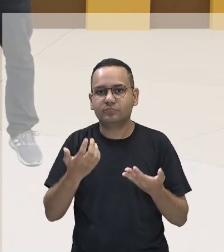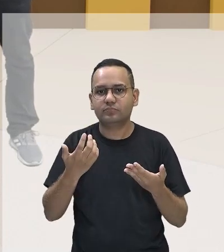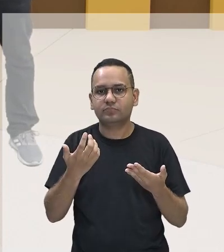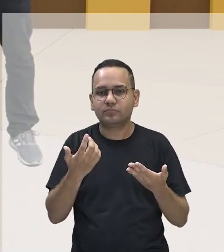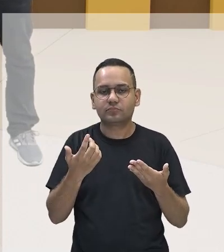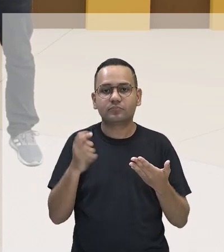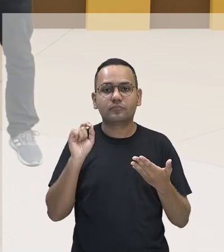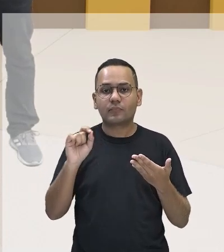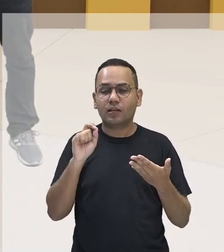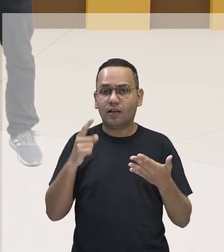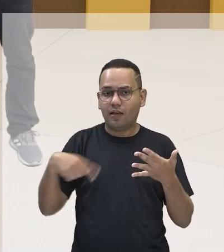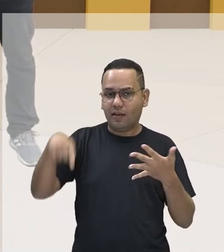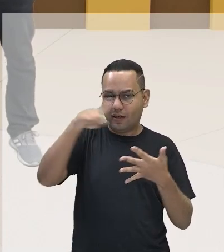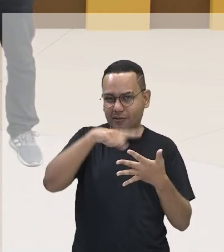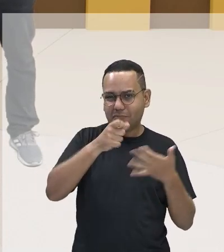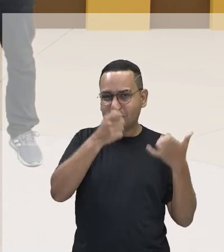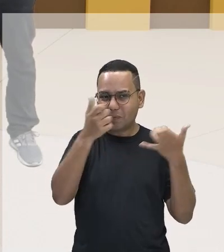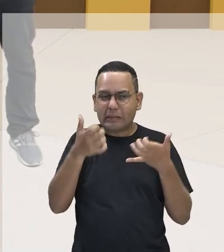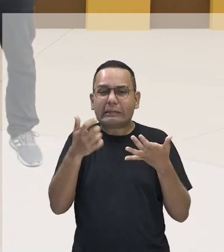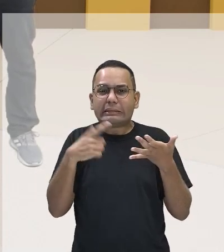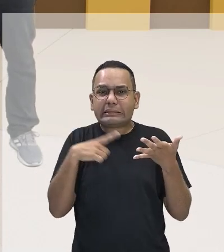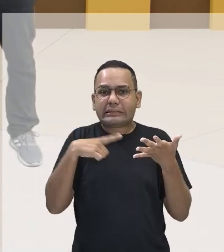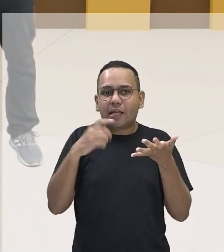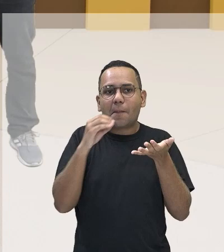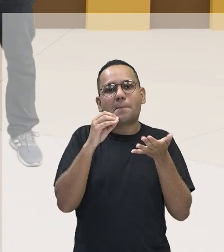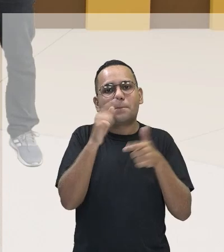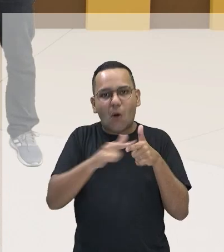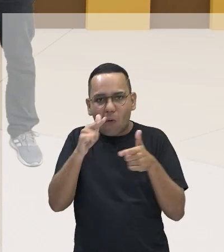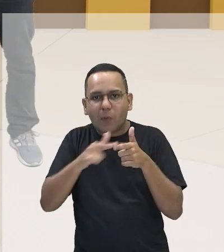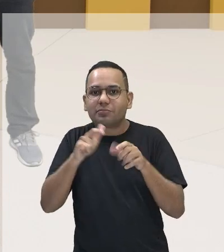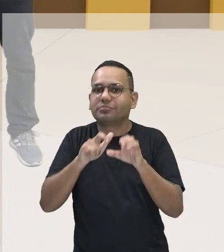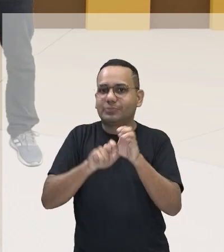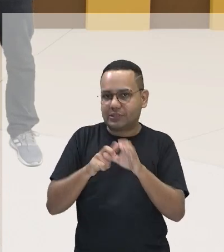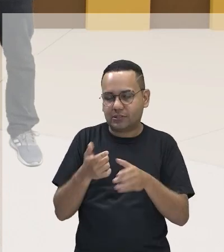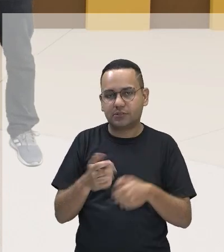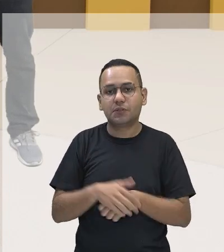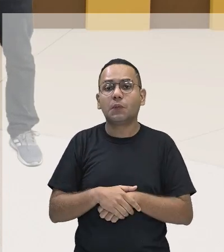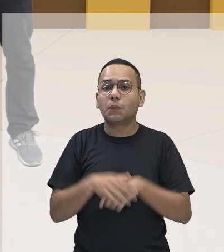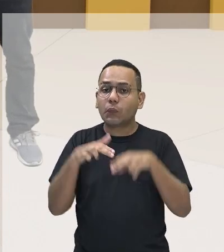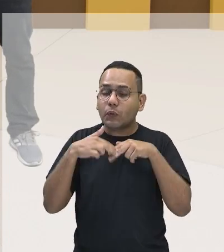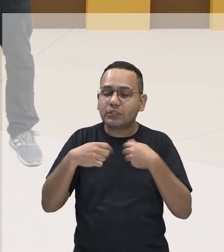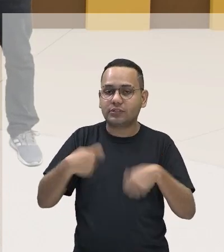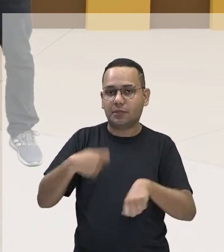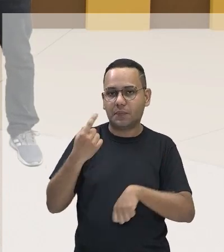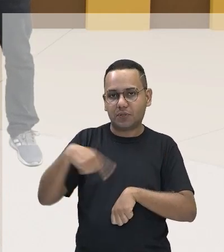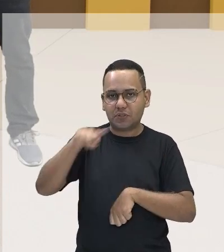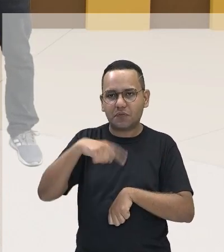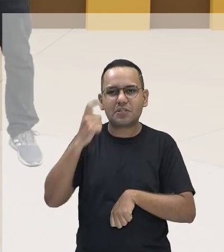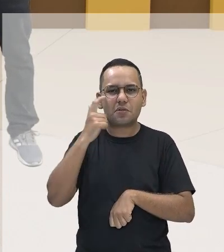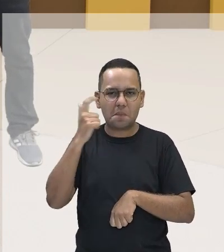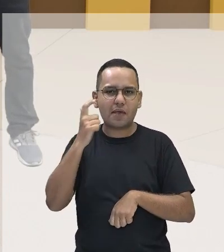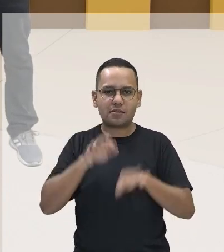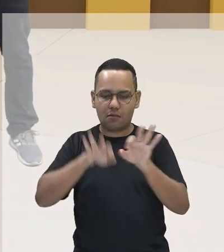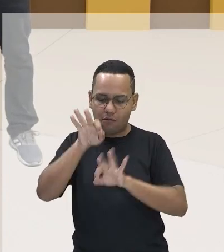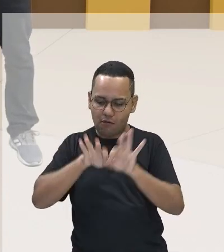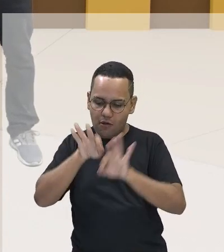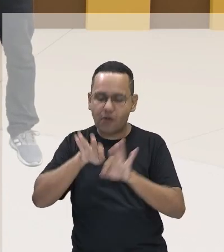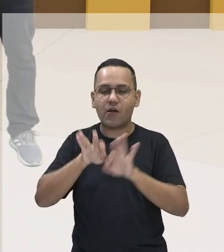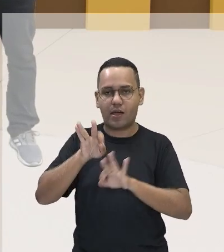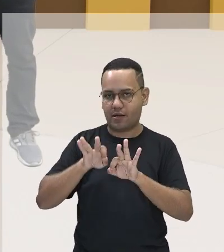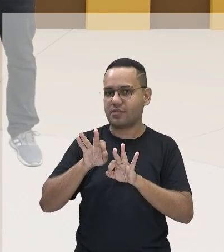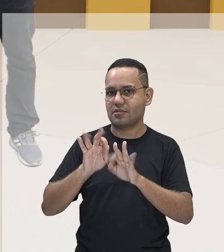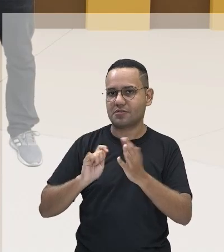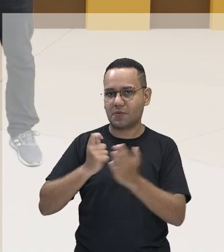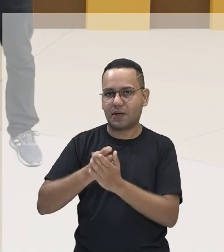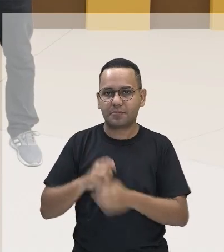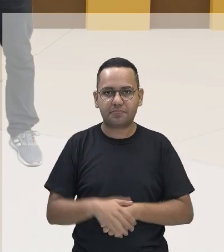anteriormente. Então é importante você se planejar em relação aos seus gastos. Não é isso, Thiago? Isso aí. Então, pessoal,